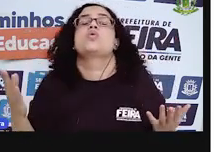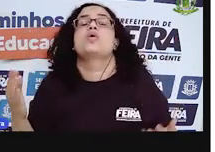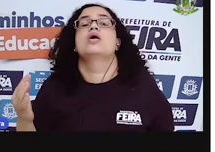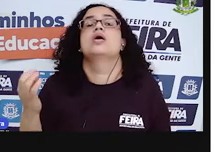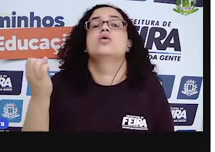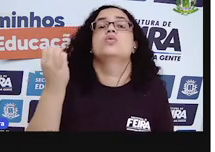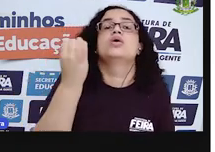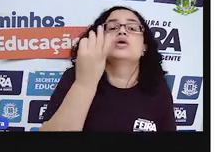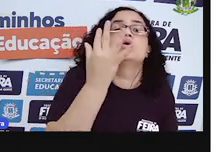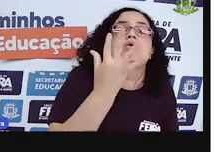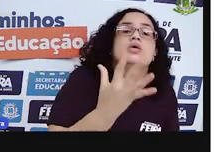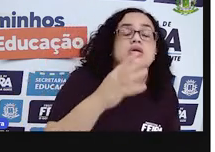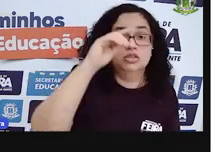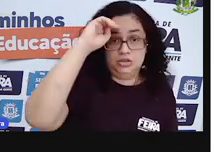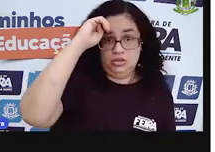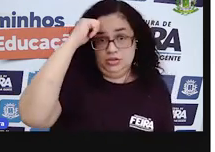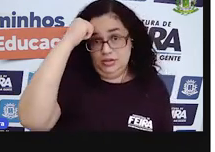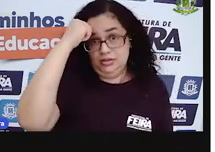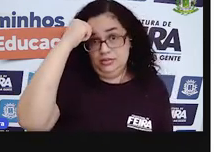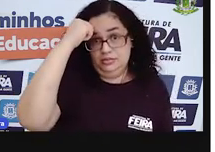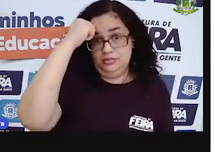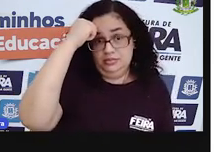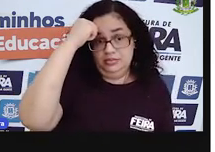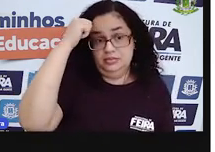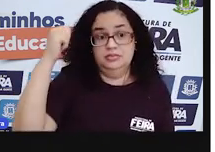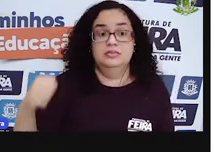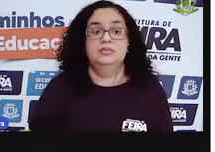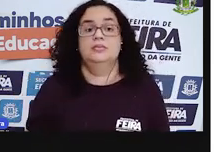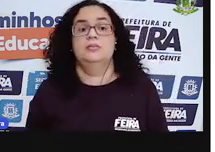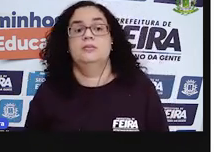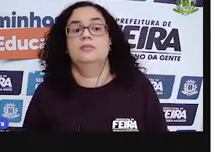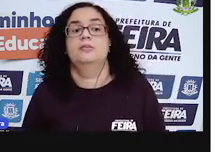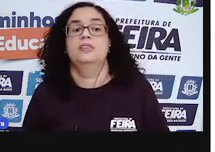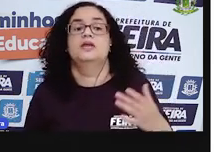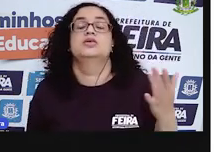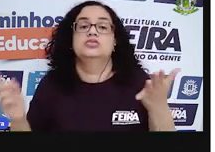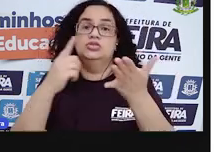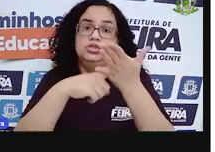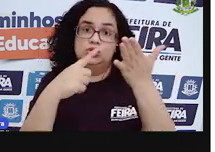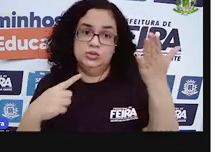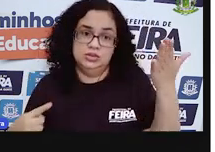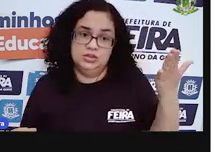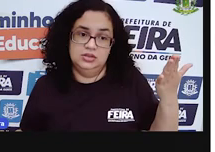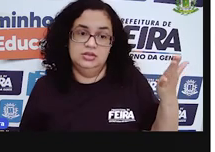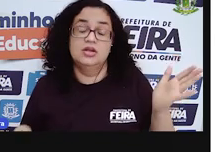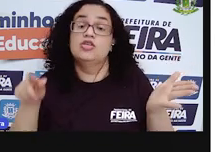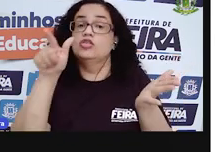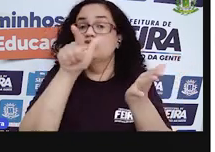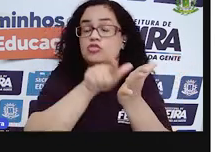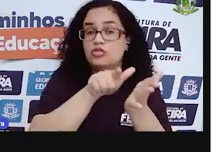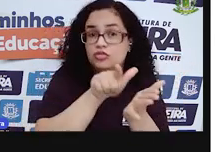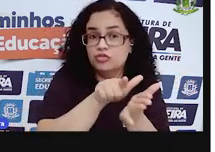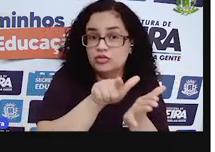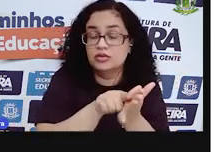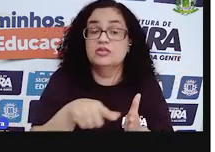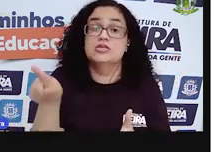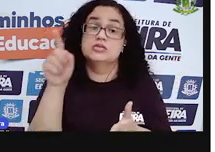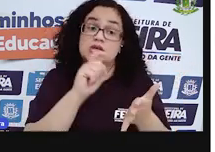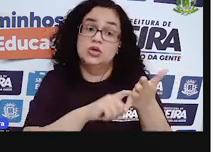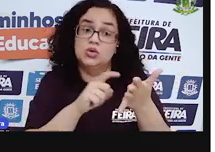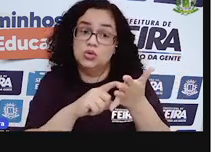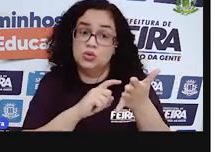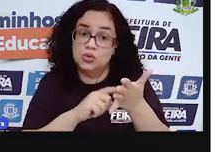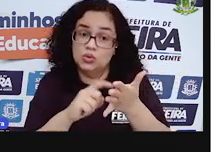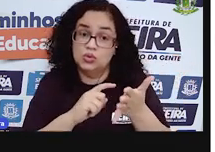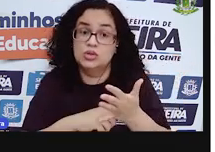a quantidade de pessoas são consideradas negras é isso você vai fazer no seu caderno uma folha de papel você vai